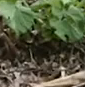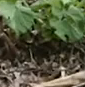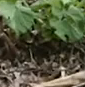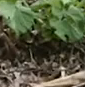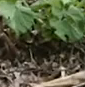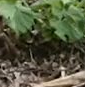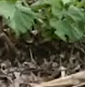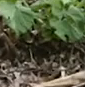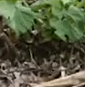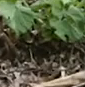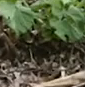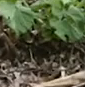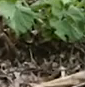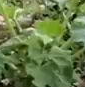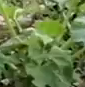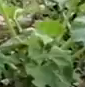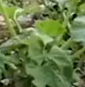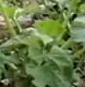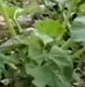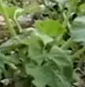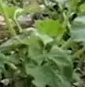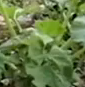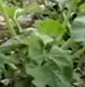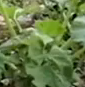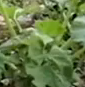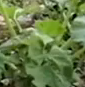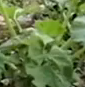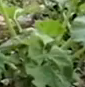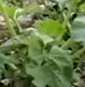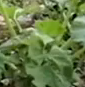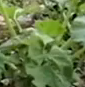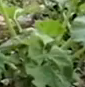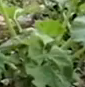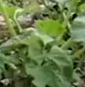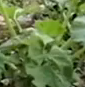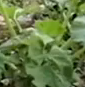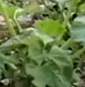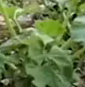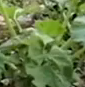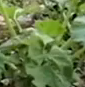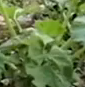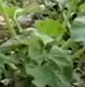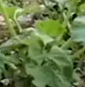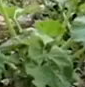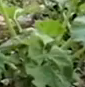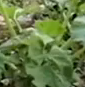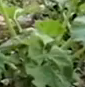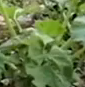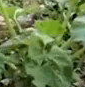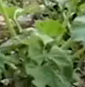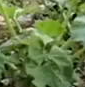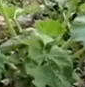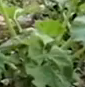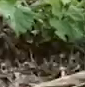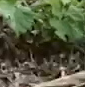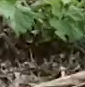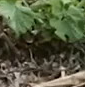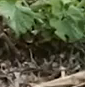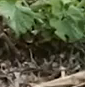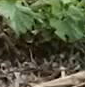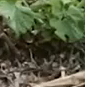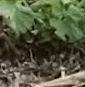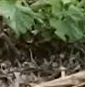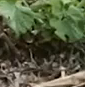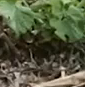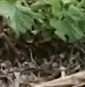aí, para ir decompondo esse composto, porque elas também vão comendo isso e transformando isso em solo bom, em terra agregada, em